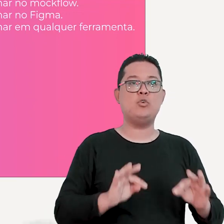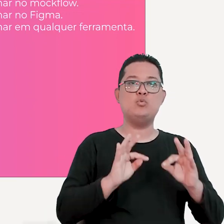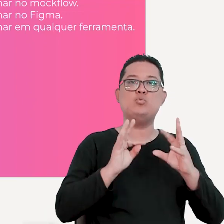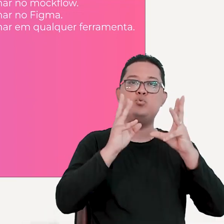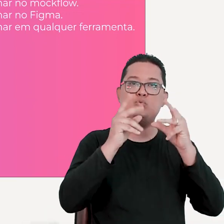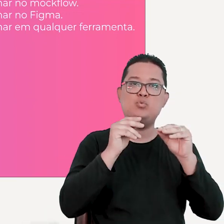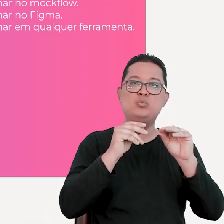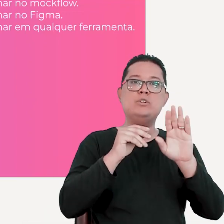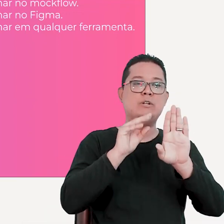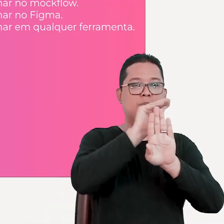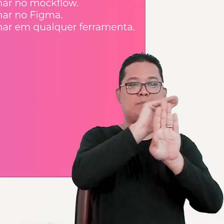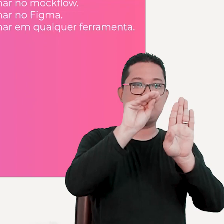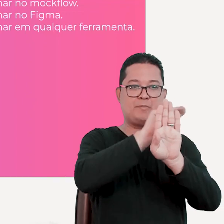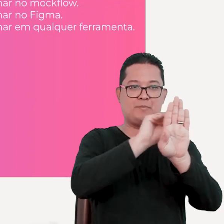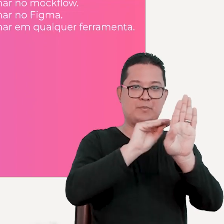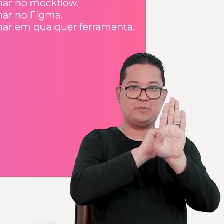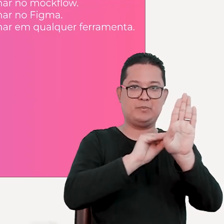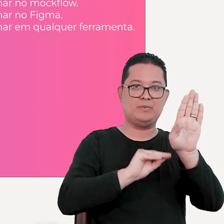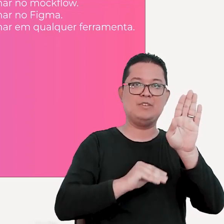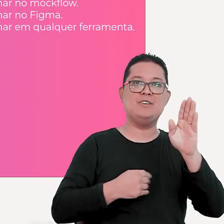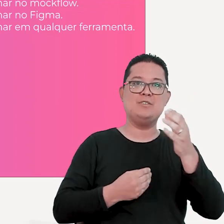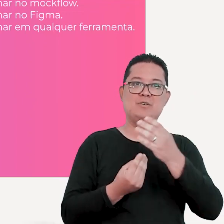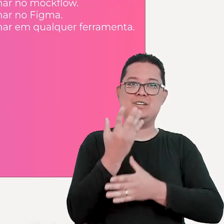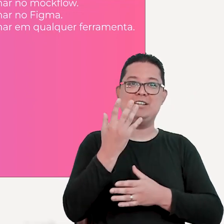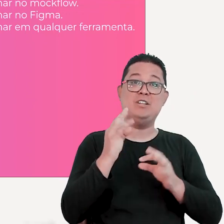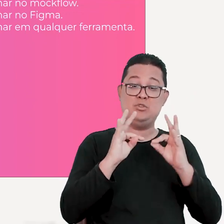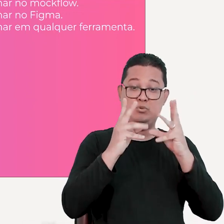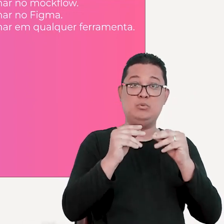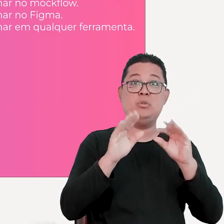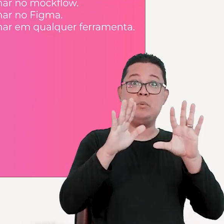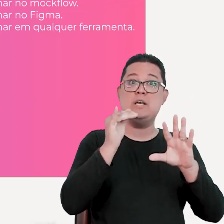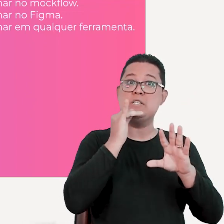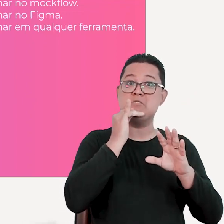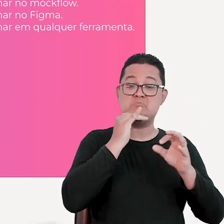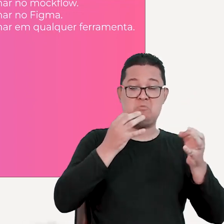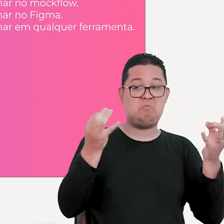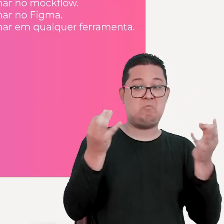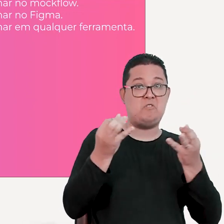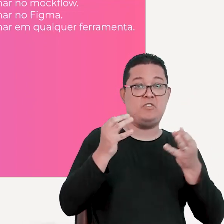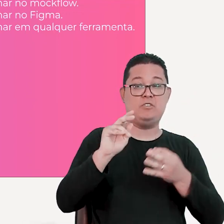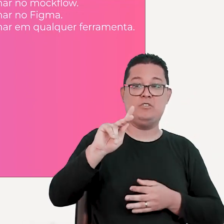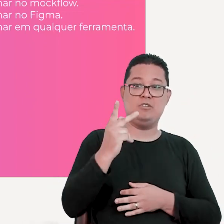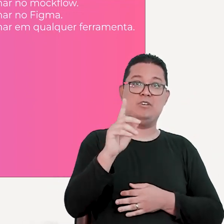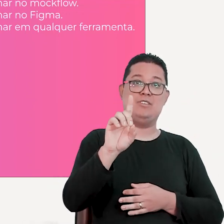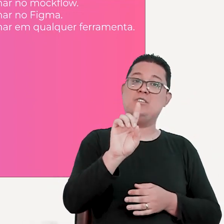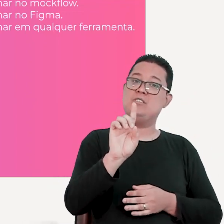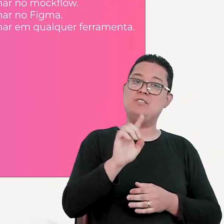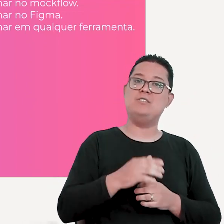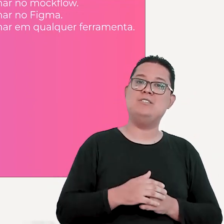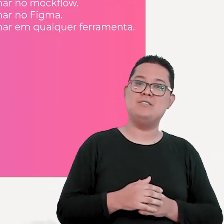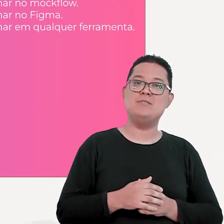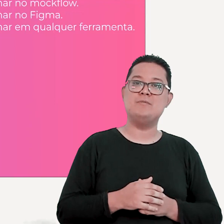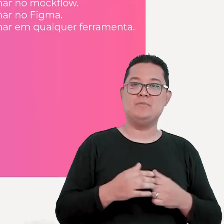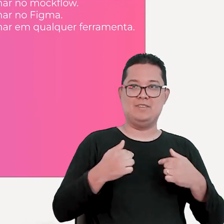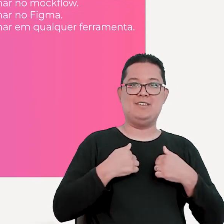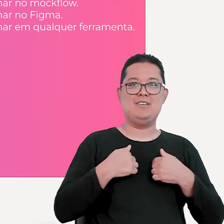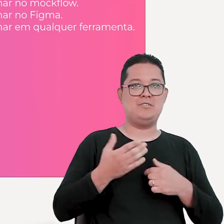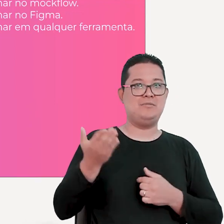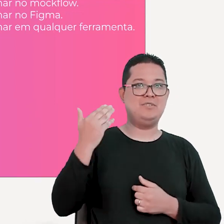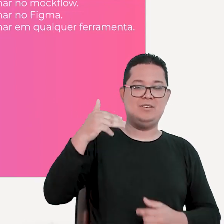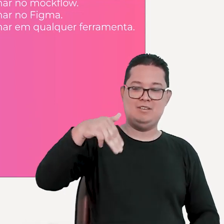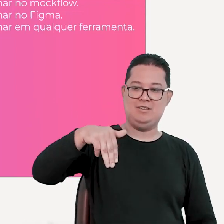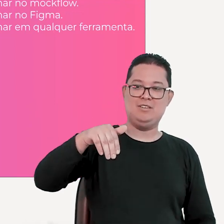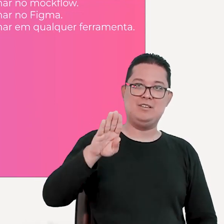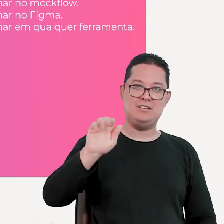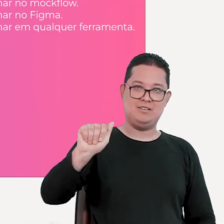esse protótipo em baixa fidelidade. Esse aqui é até um exemplo que eu fiz no meu TCC, que eu fiz MBA em UX e eu fiz um